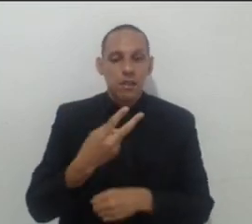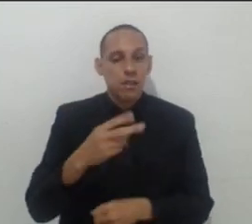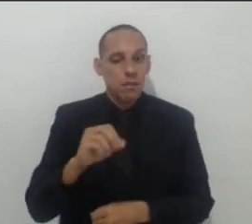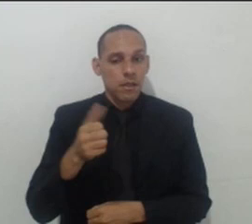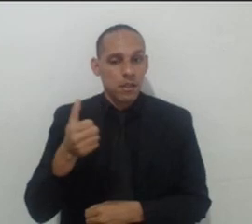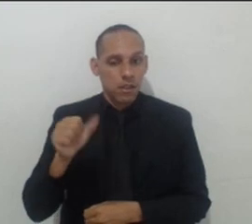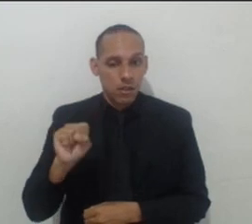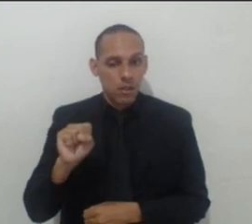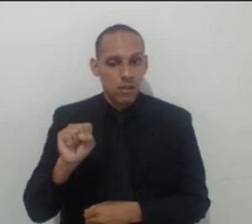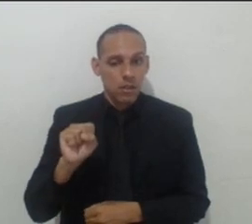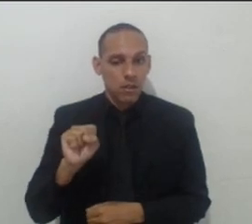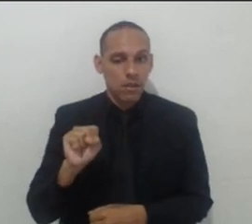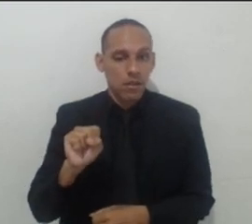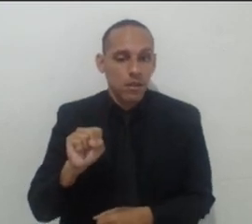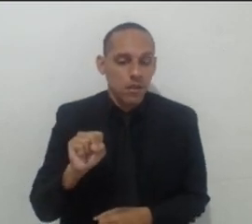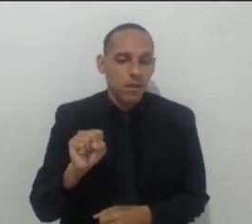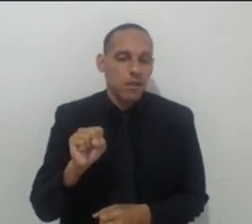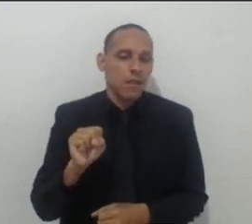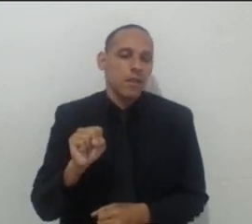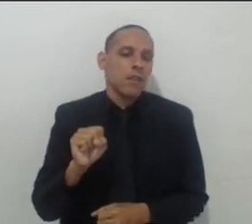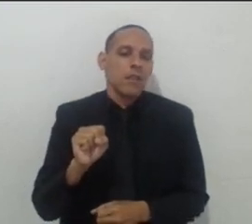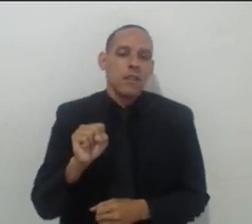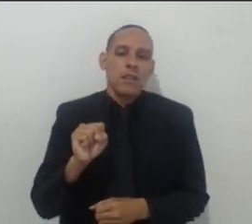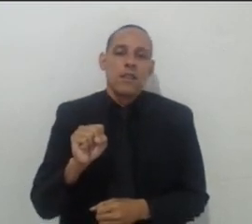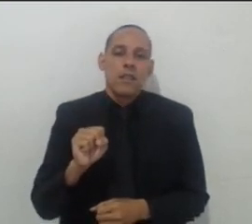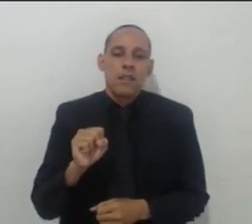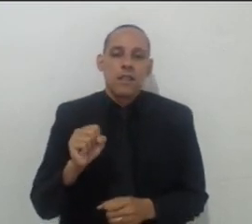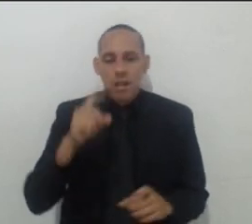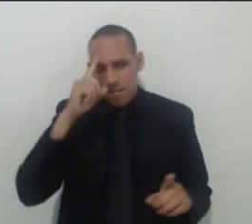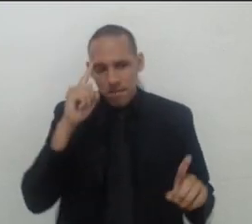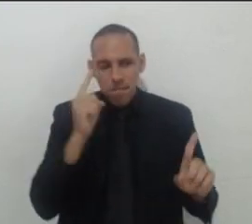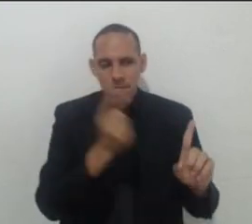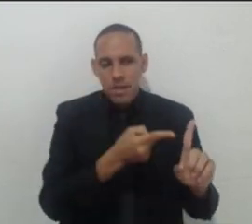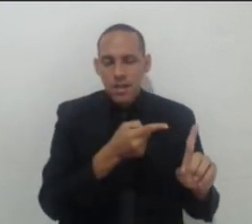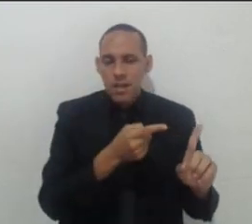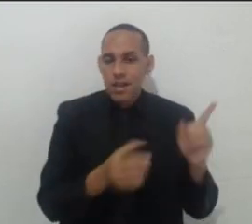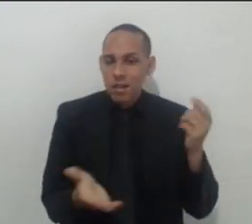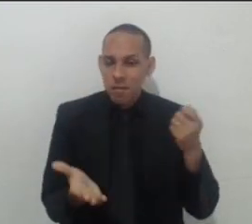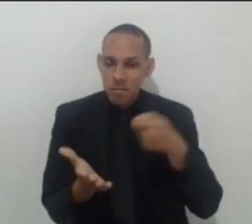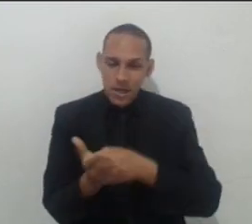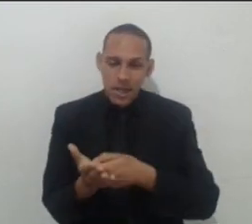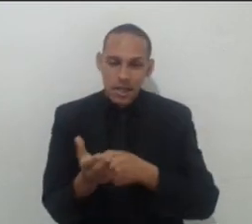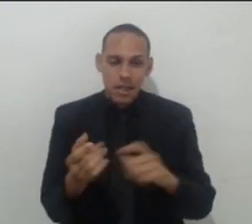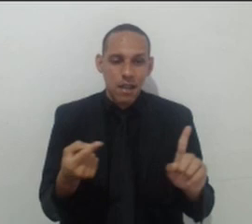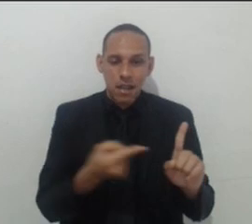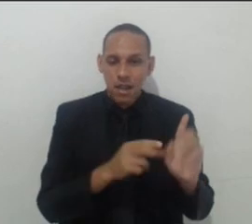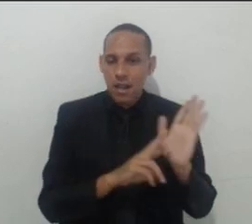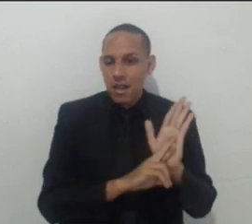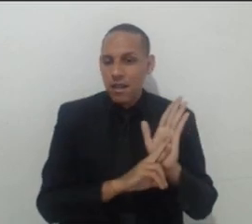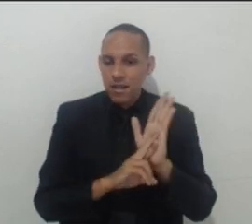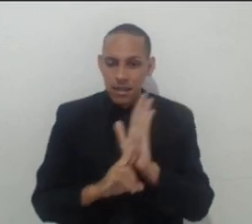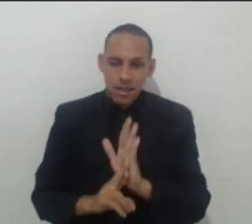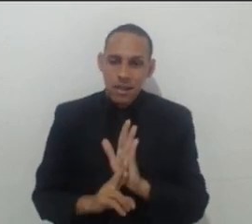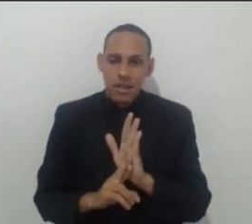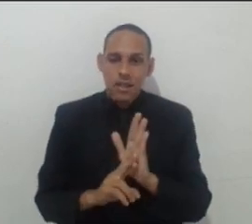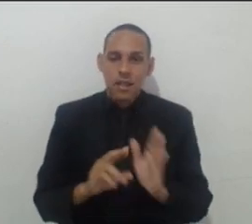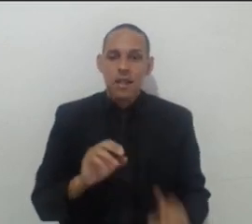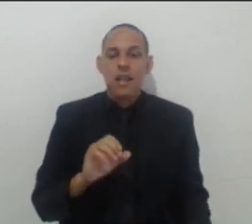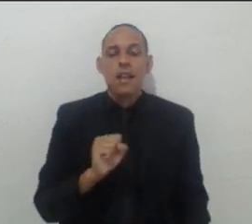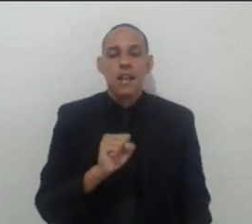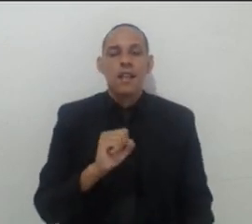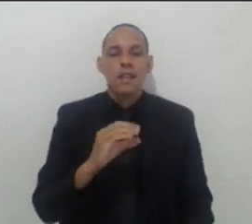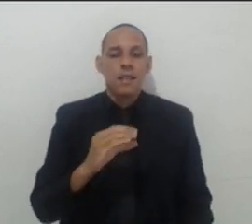após ser determinado que ela efetuasse o pagamento como representante do atual FCVS